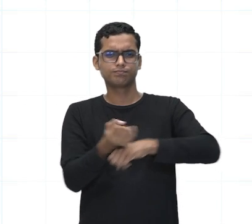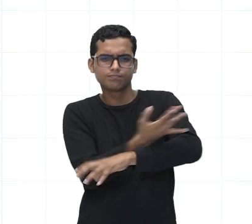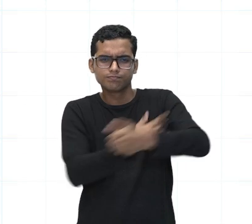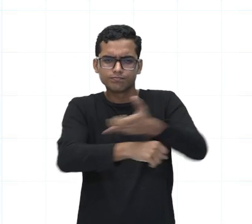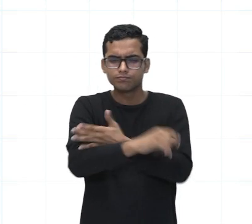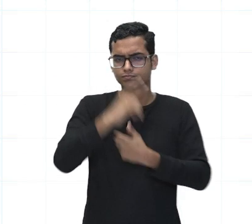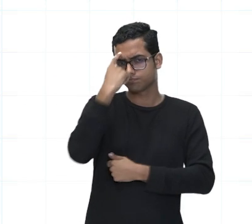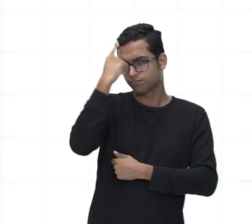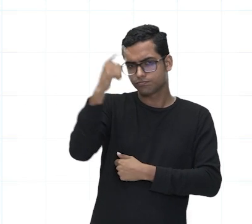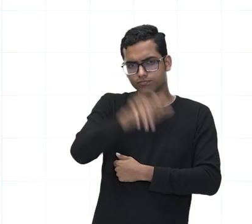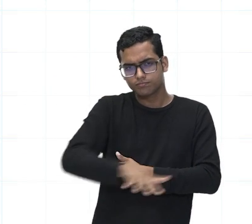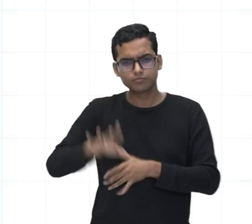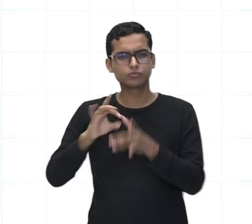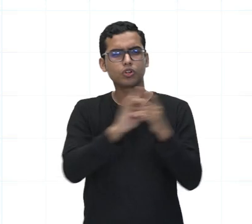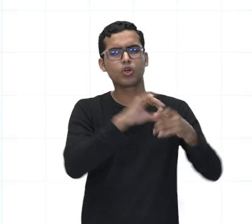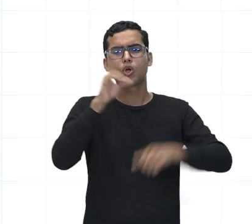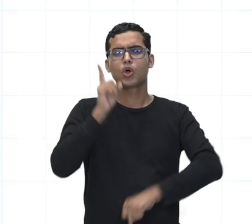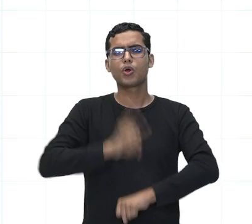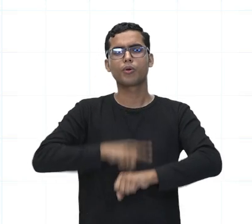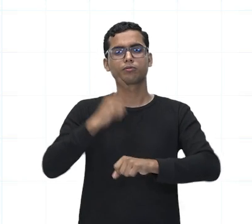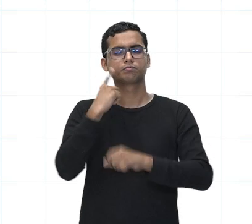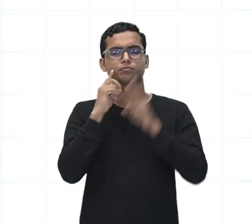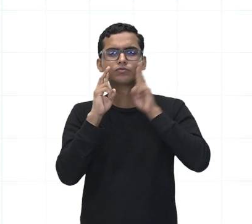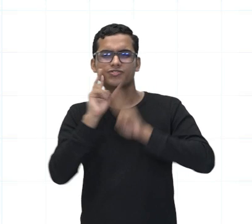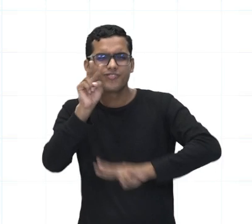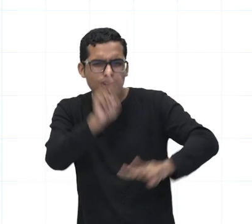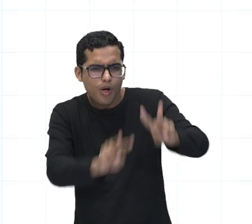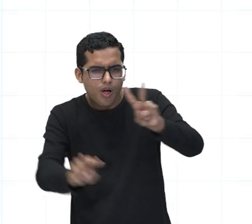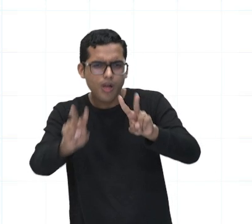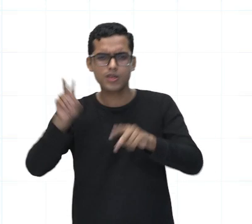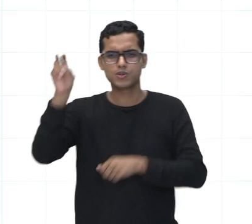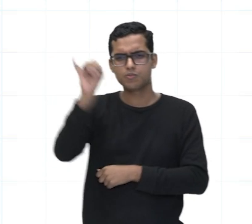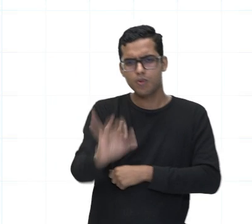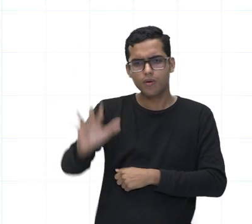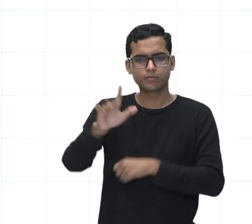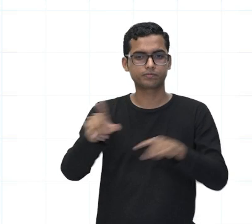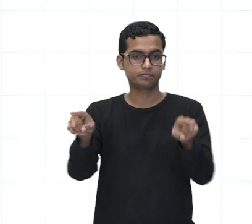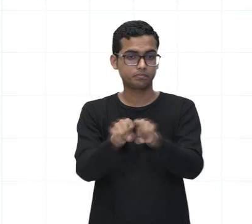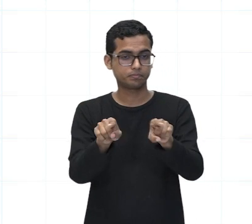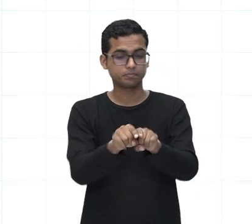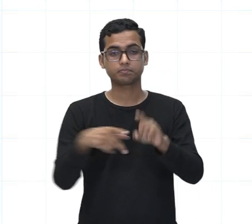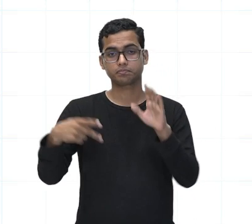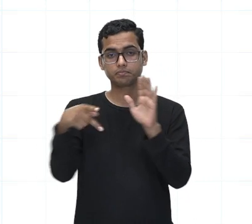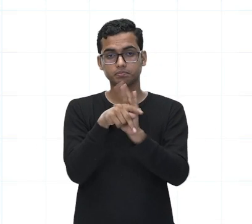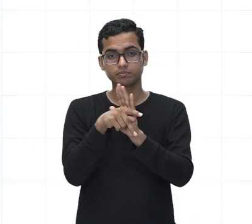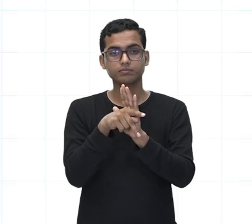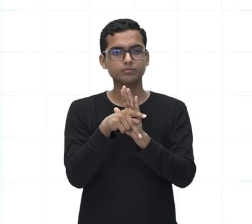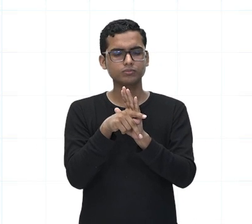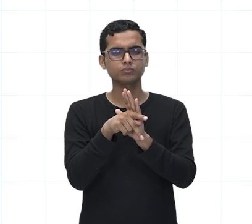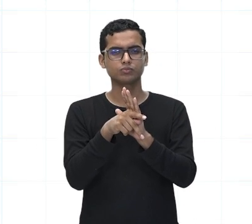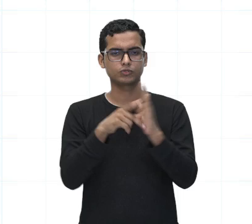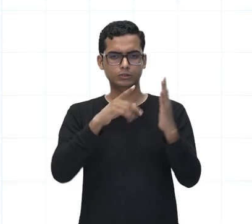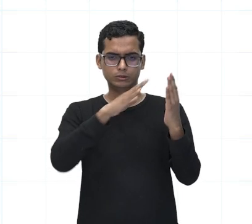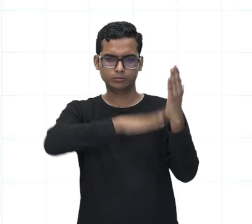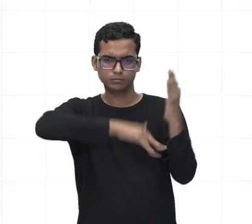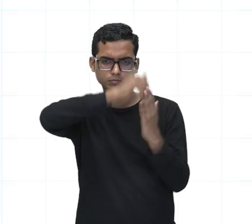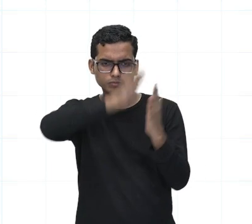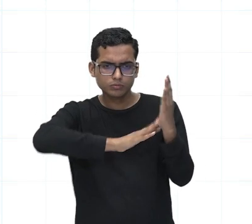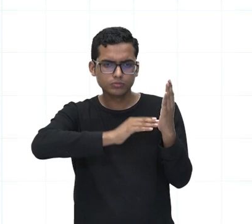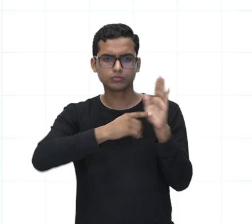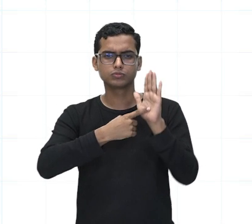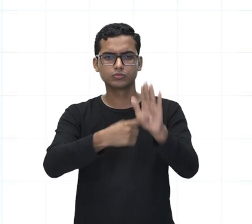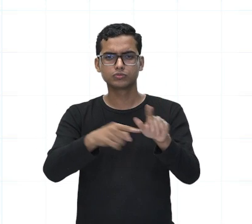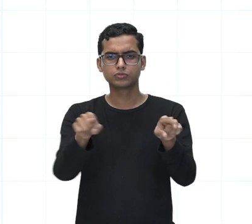ideia no momento que visualiza uma imagem. Os elementos da linguagem de uma pintura costumam incluir